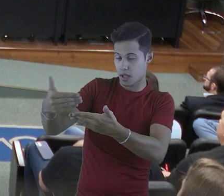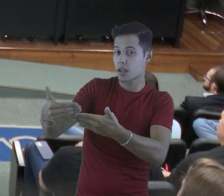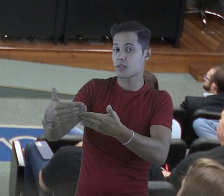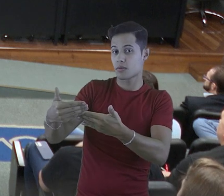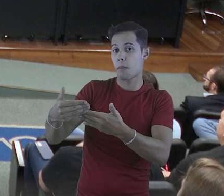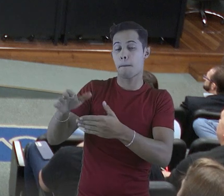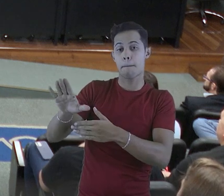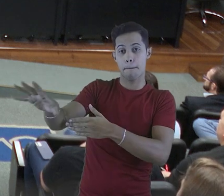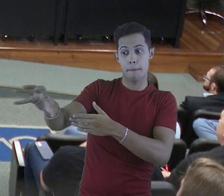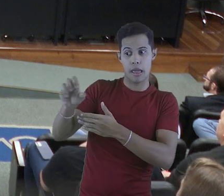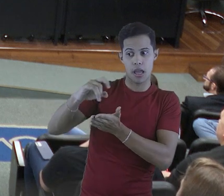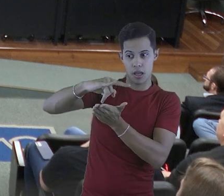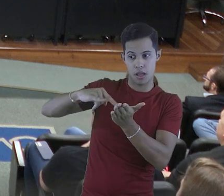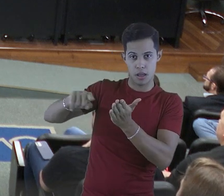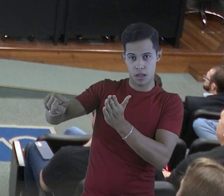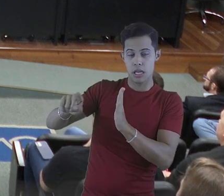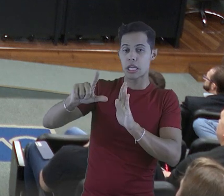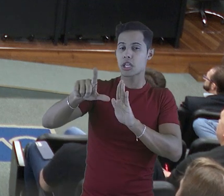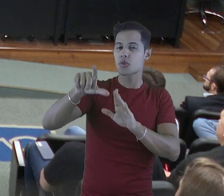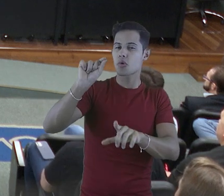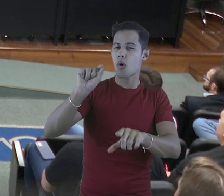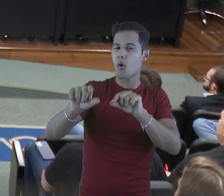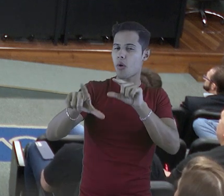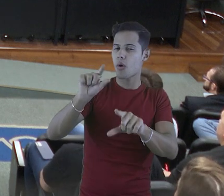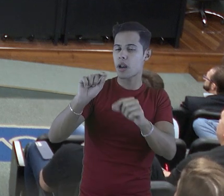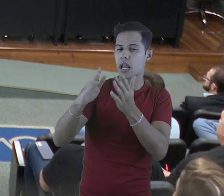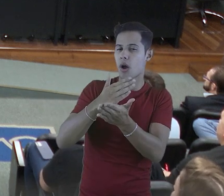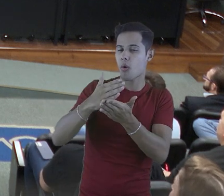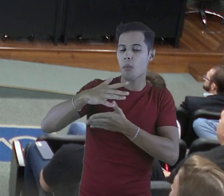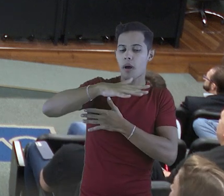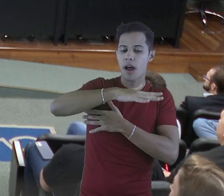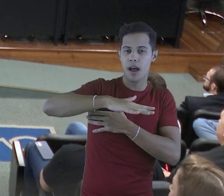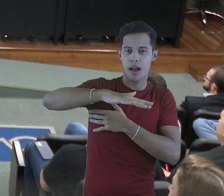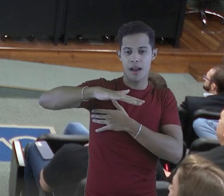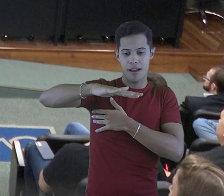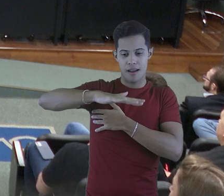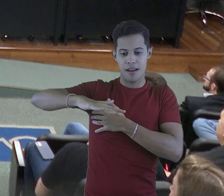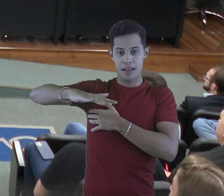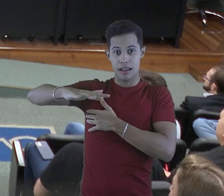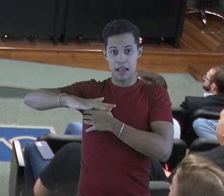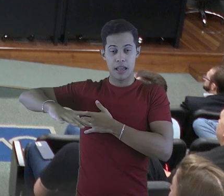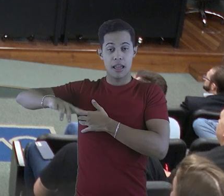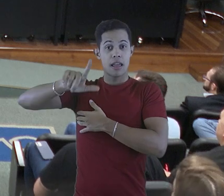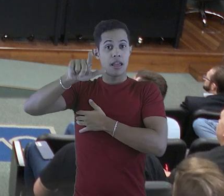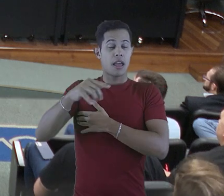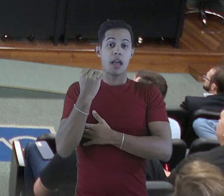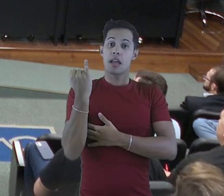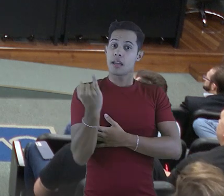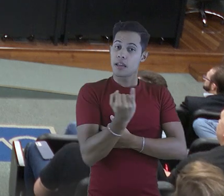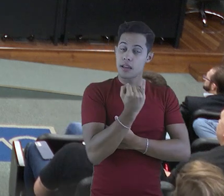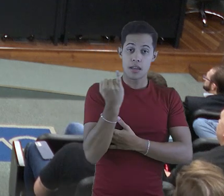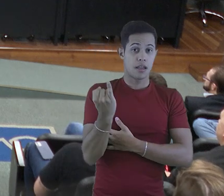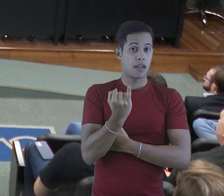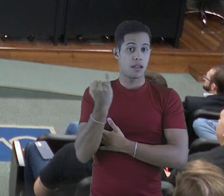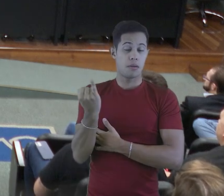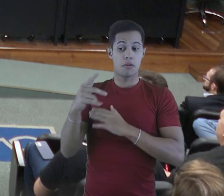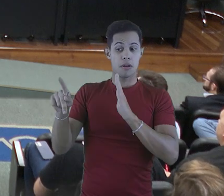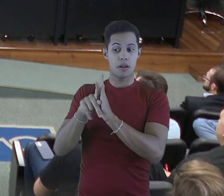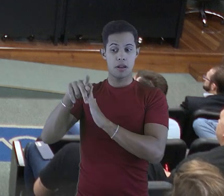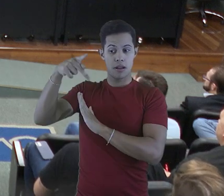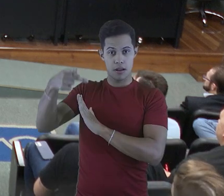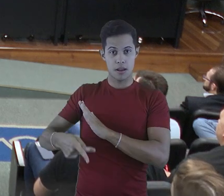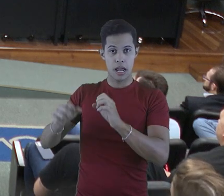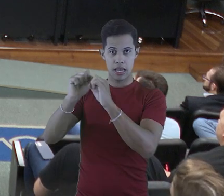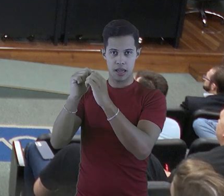áreas que são as áreas chaves no caso aqui da assembleia então vai lá ter uma entrevista com a diretoria